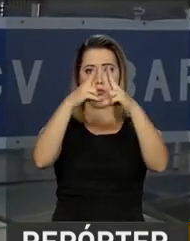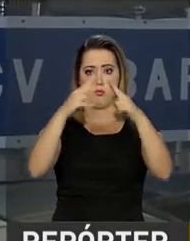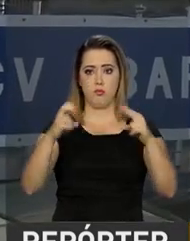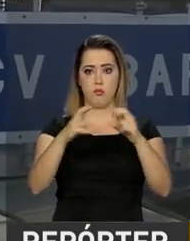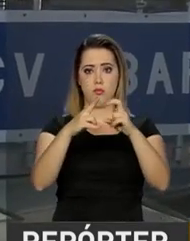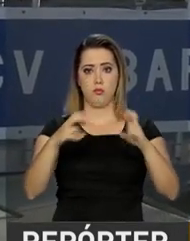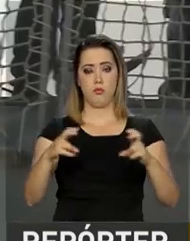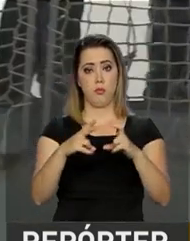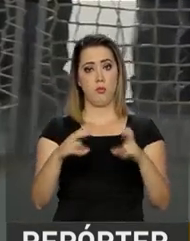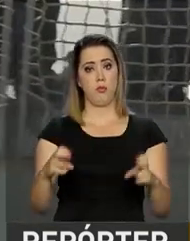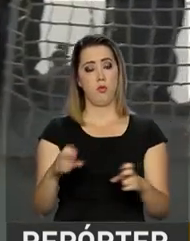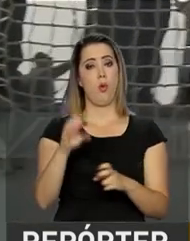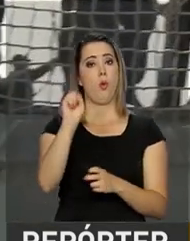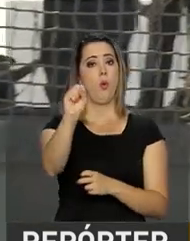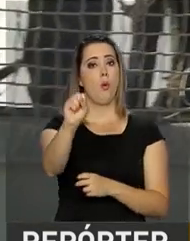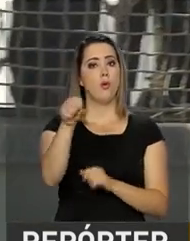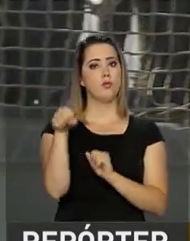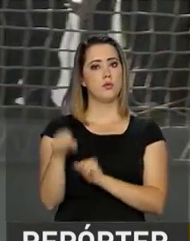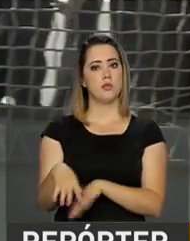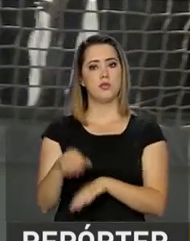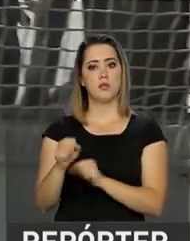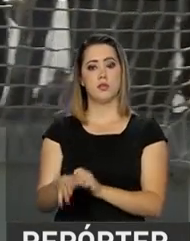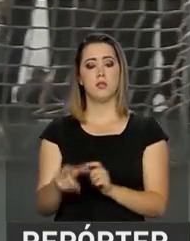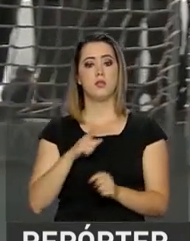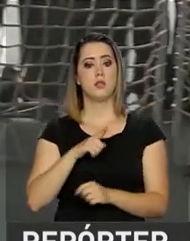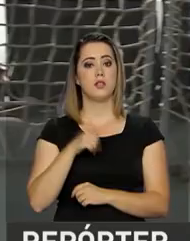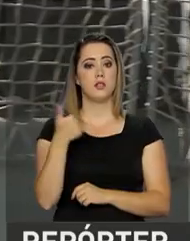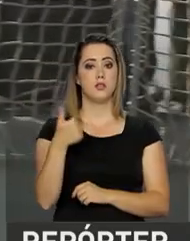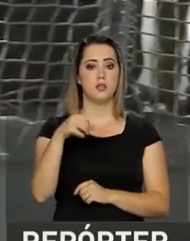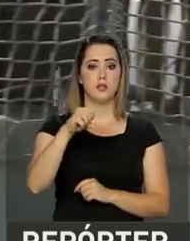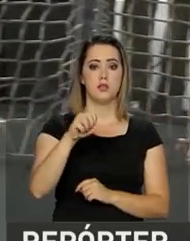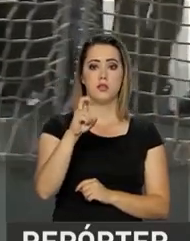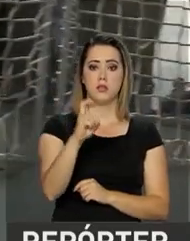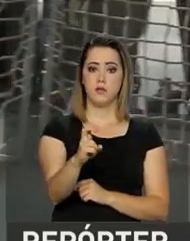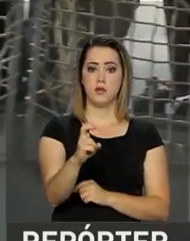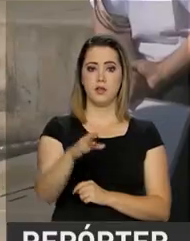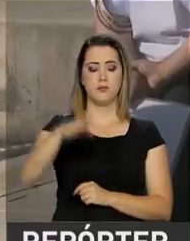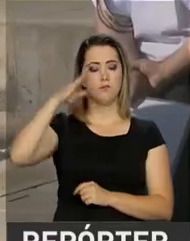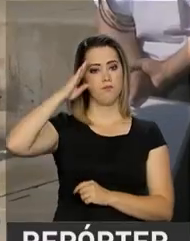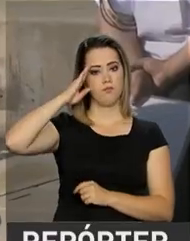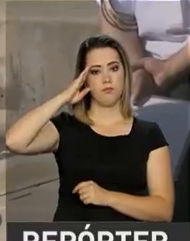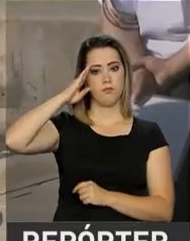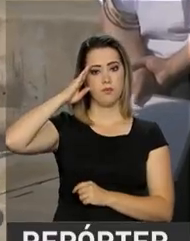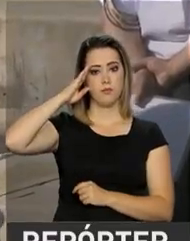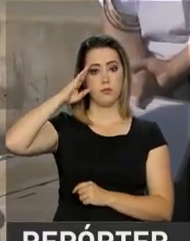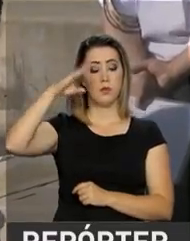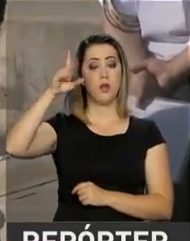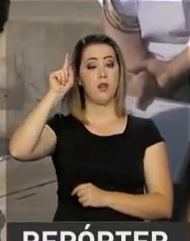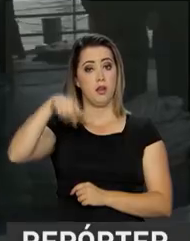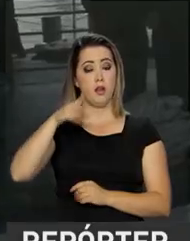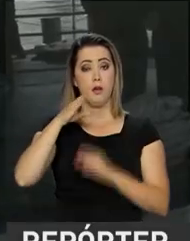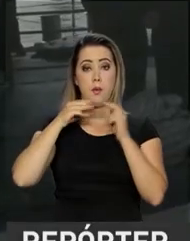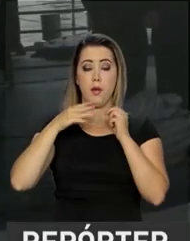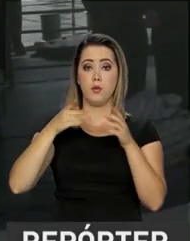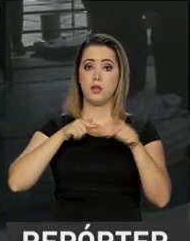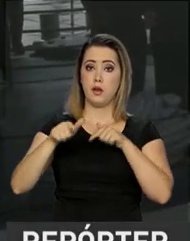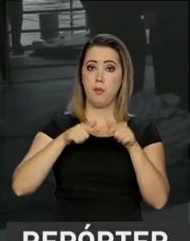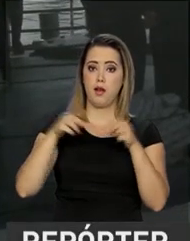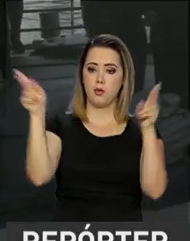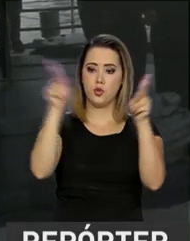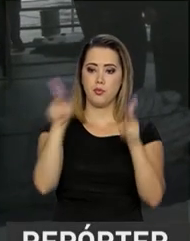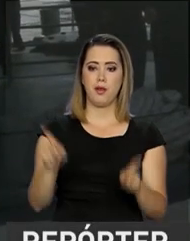setembro a embarcação leva 195 militares para esta que é uma das missões de paz da onu que o brasil